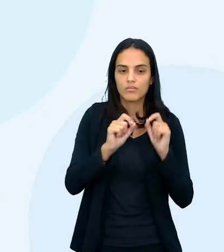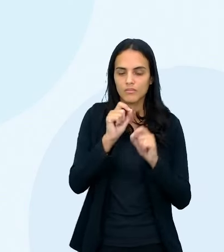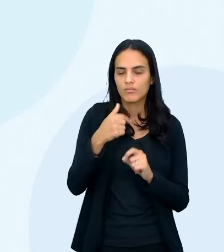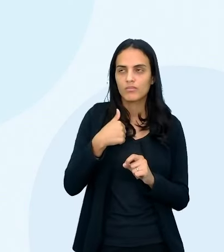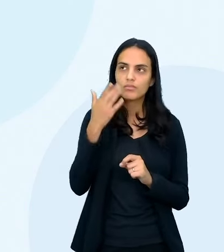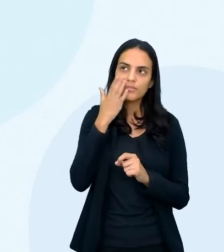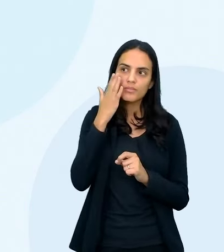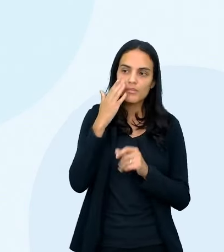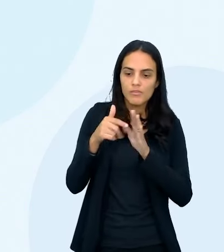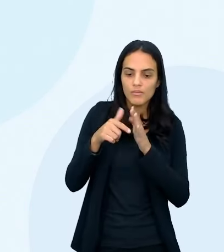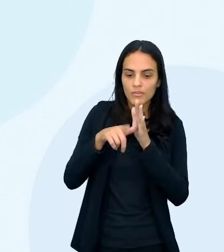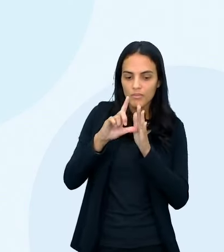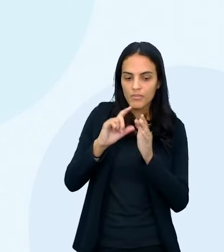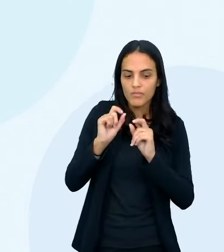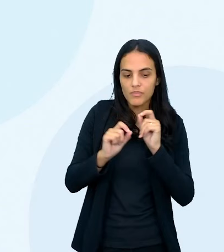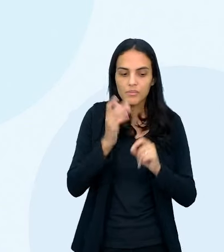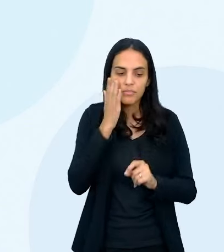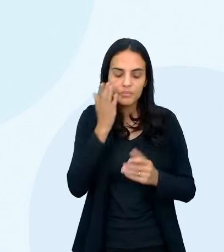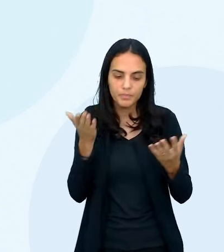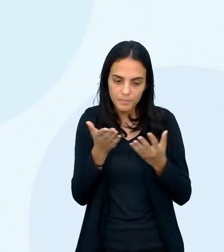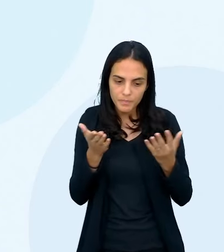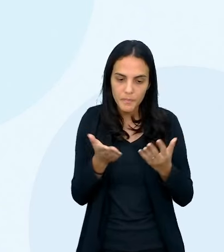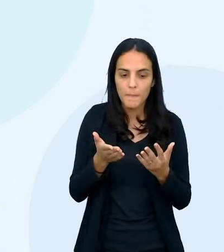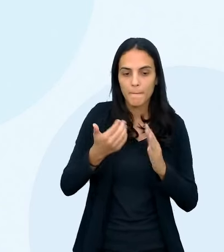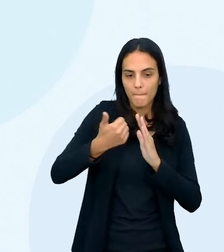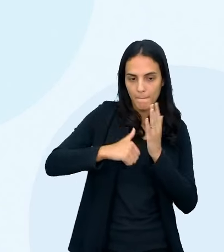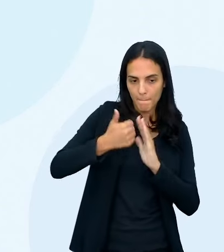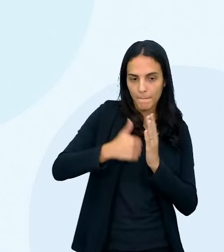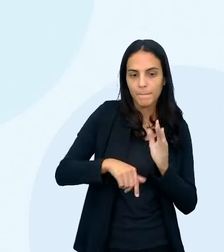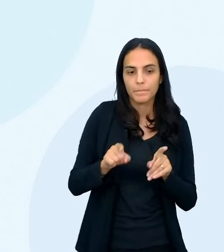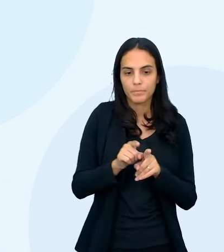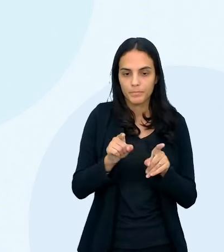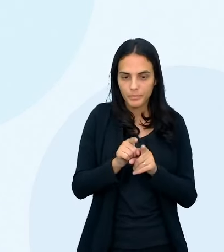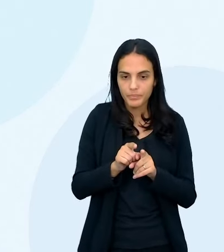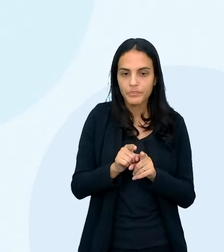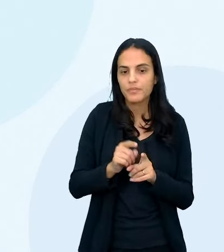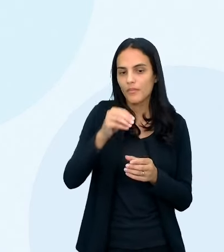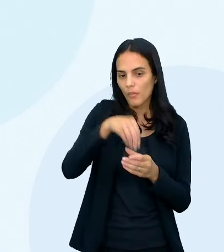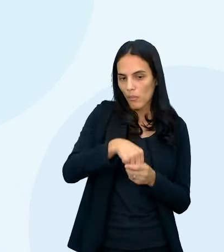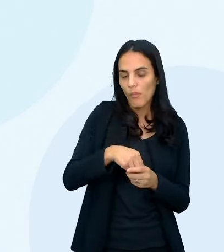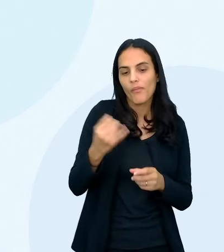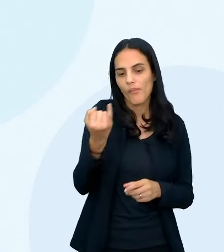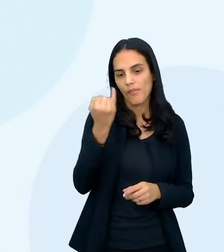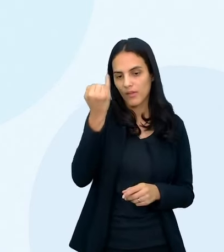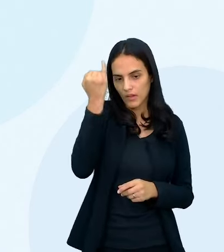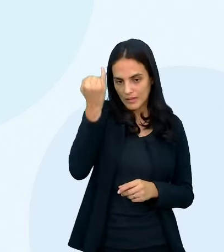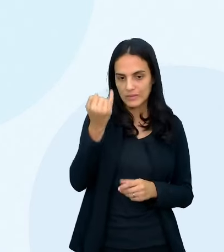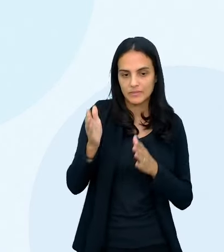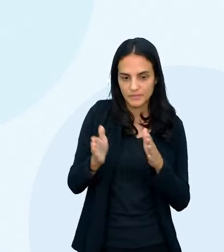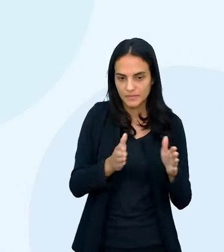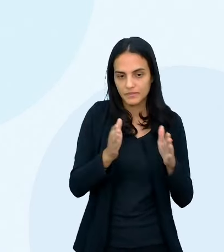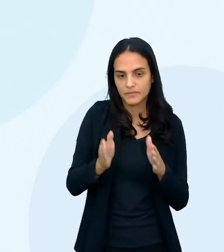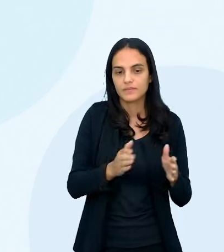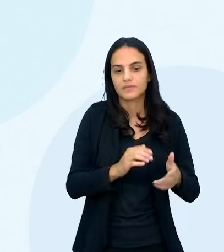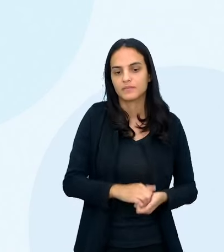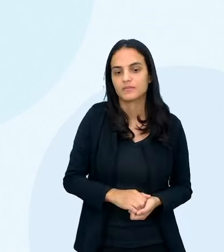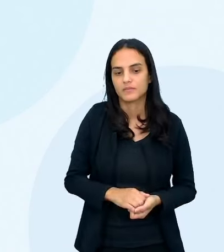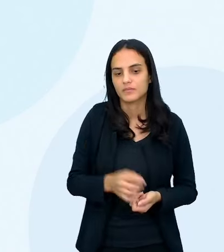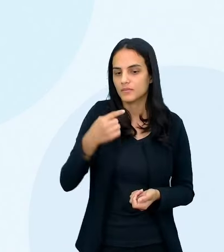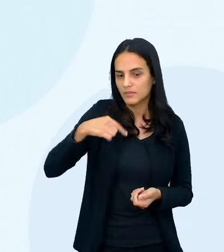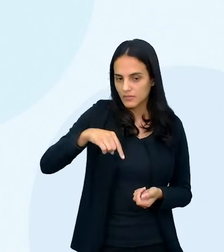e o que eu sei agora, né? Essa questão dessa autoavaliação também presente ali é importante estar no processo, né? Então,